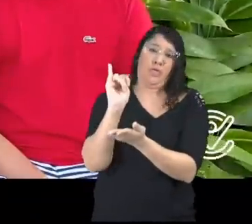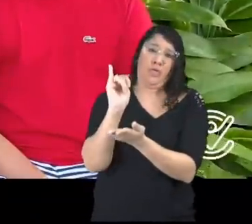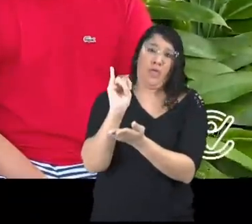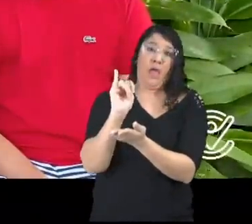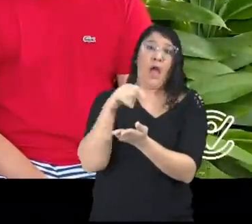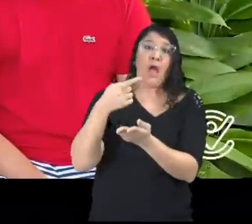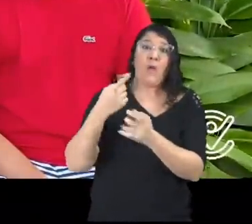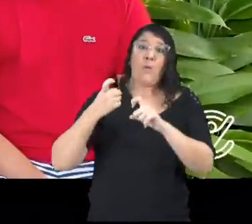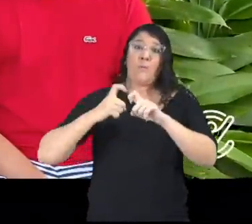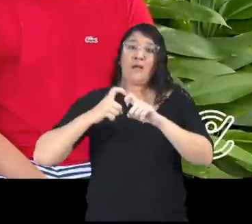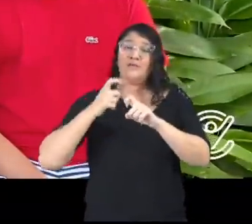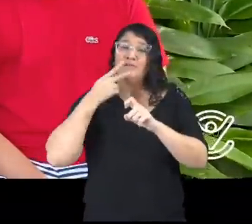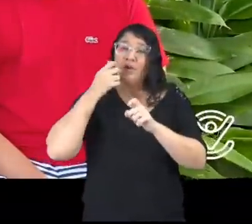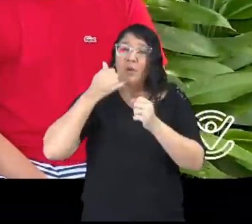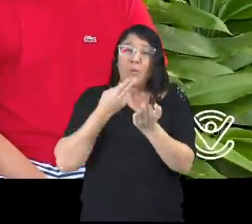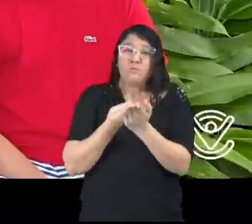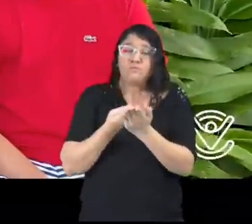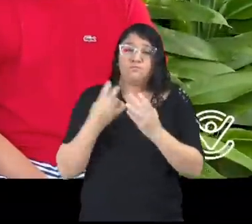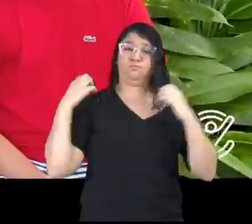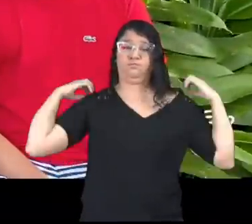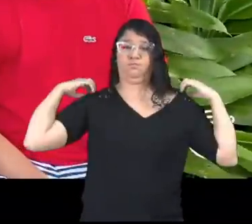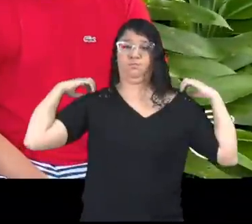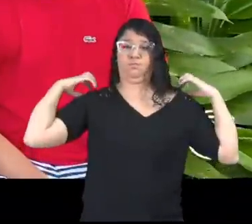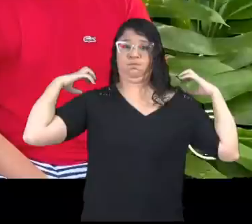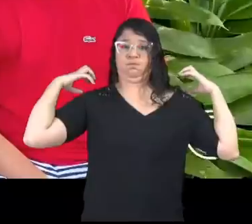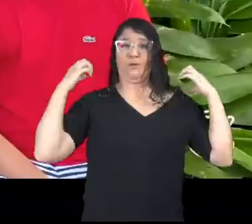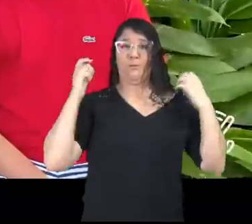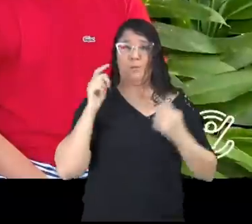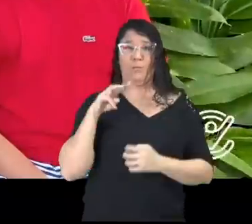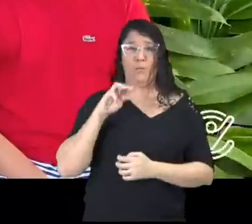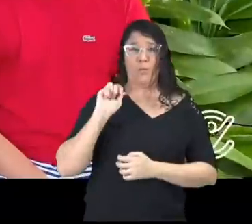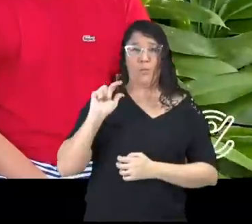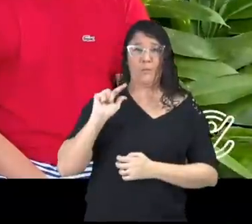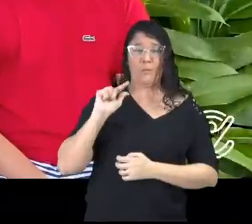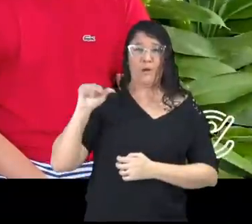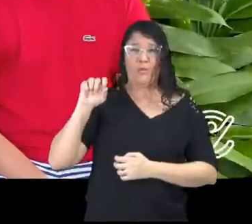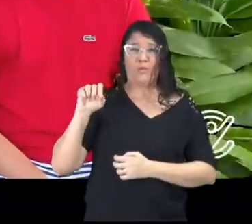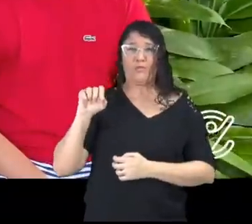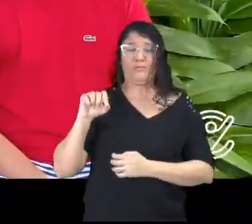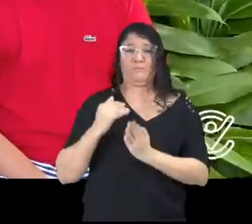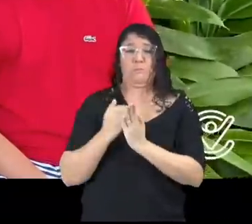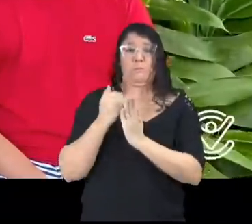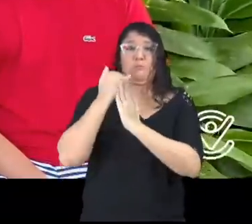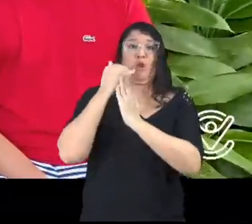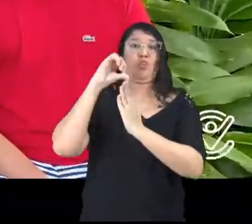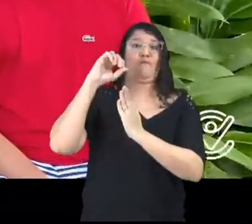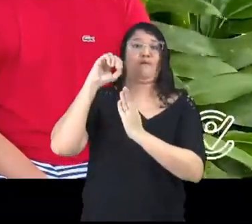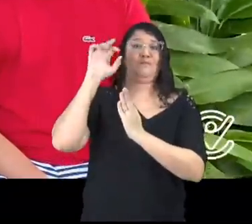seus pulmões estavam tão inflamados que o comprometimento passou de 90%. Nós estávamos muito desnorteados,